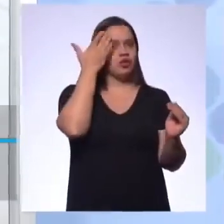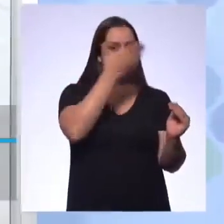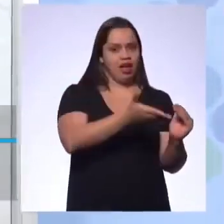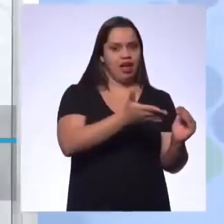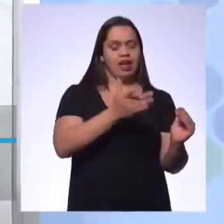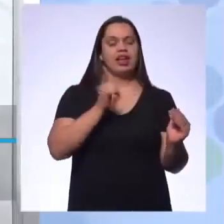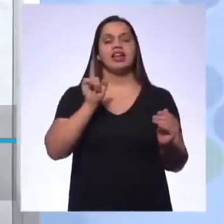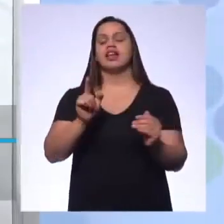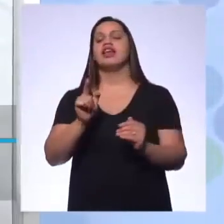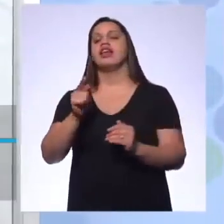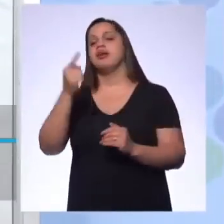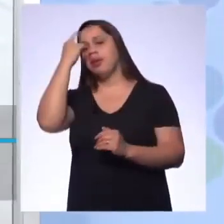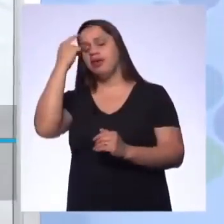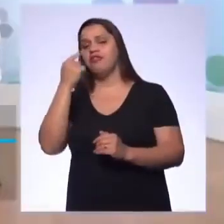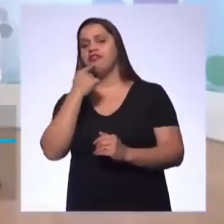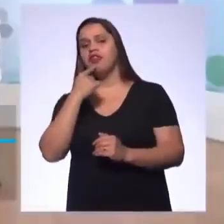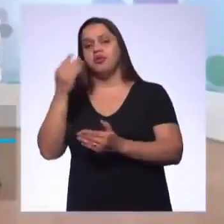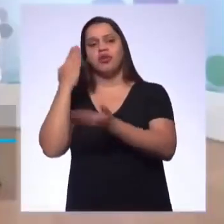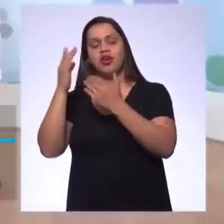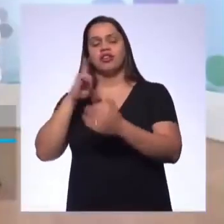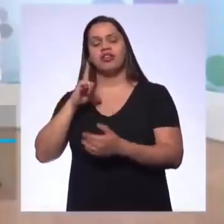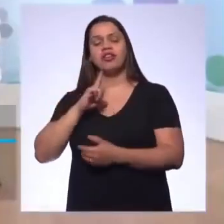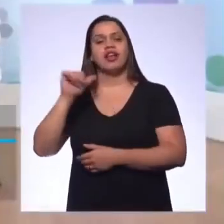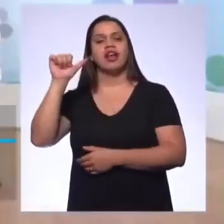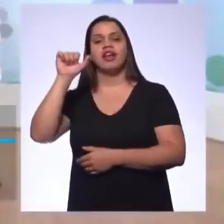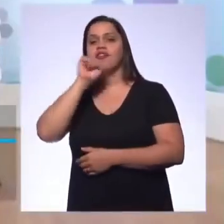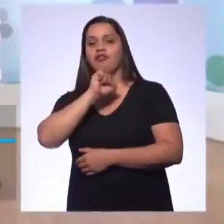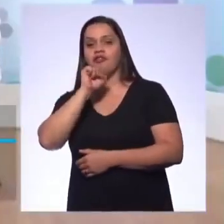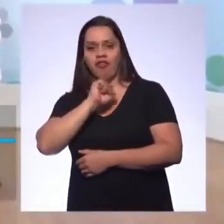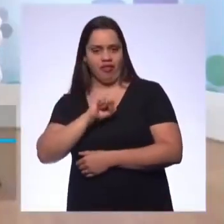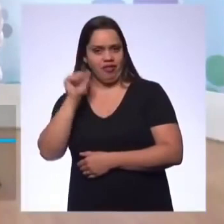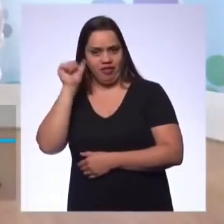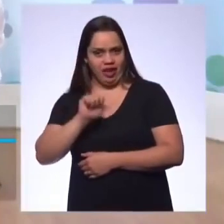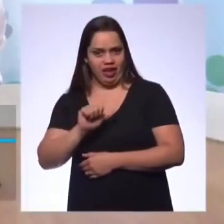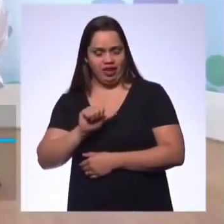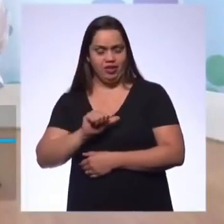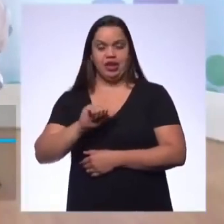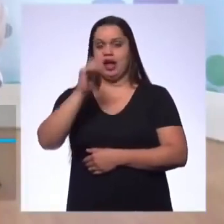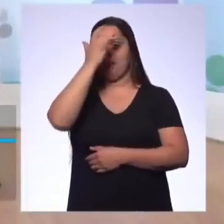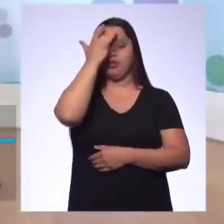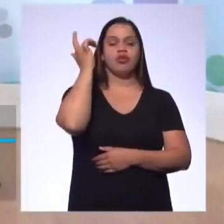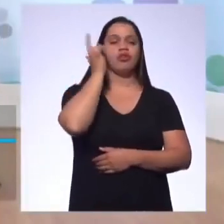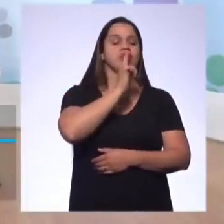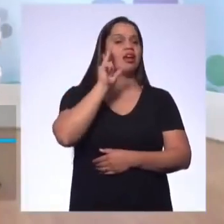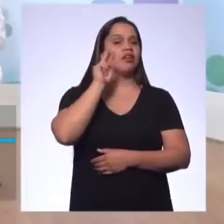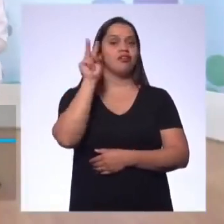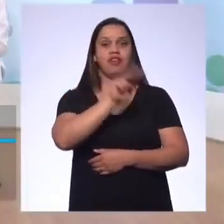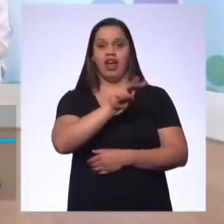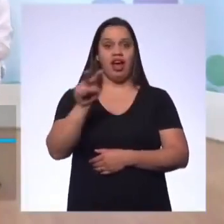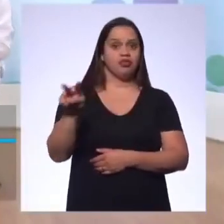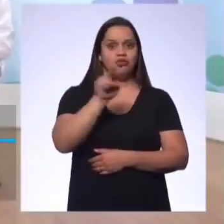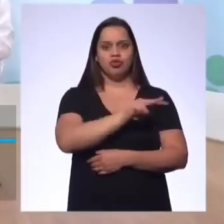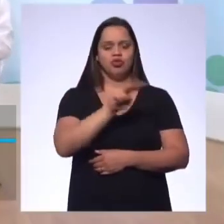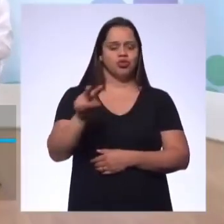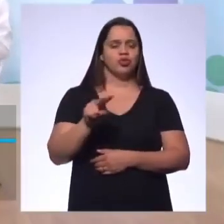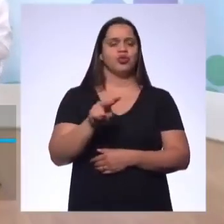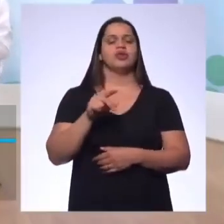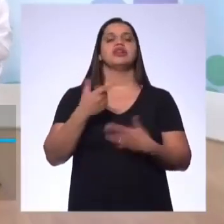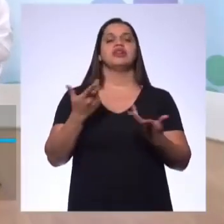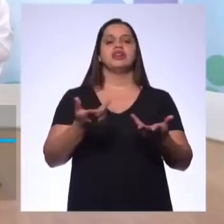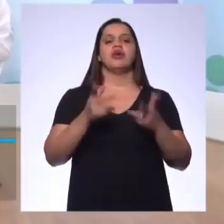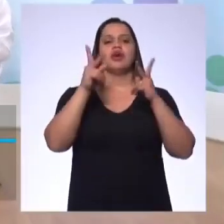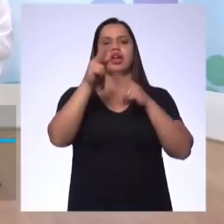jovem, consegue ver a velha. A Isadora só vê a idosa. E gente que consegue ver as duas. Eu, de tanto treinamento, consigo ver as duas. A mesma coisa